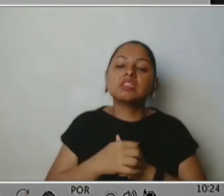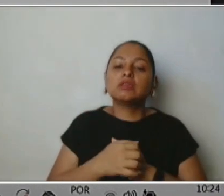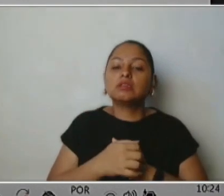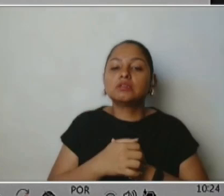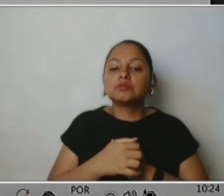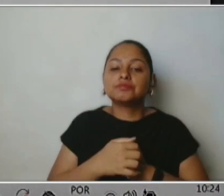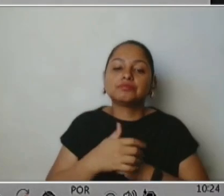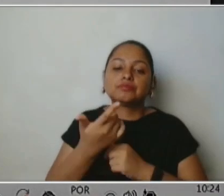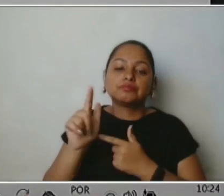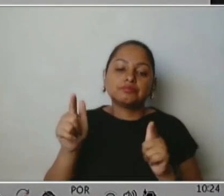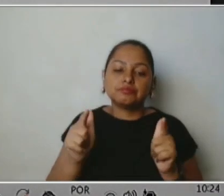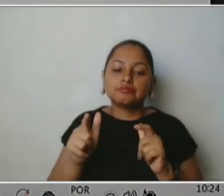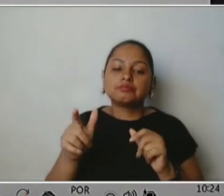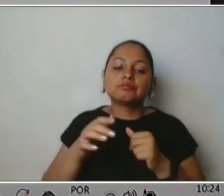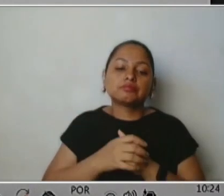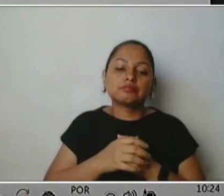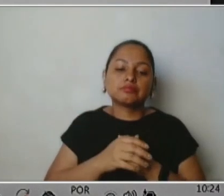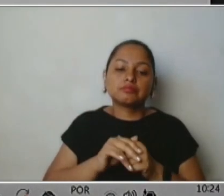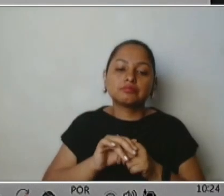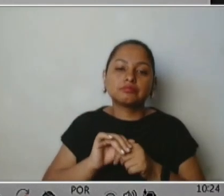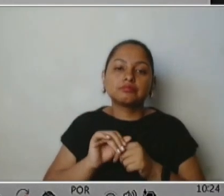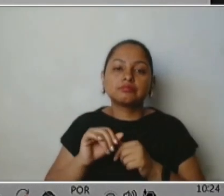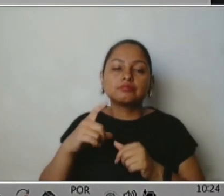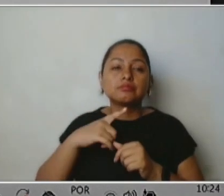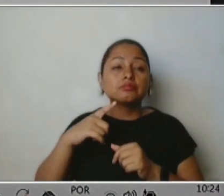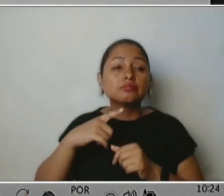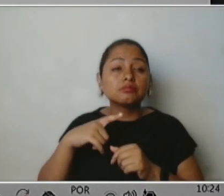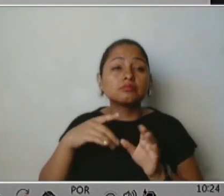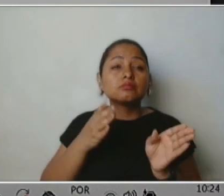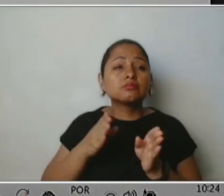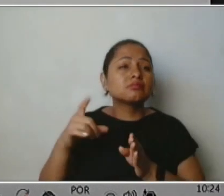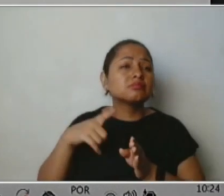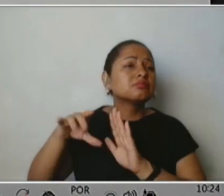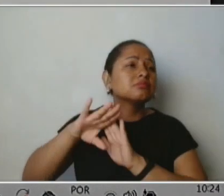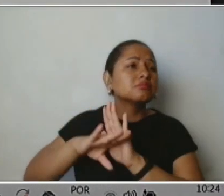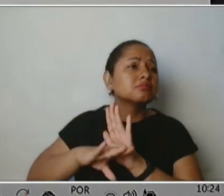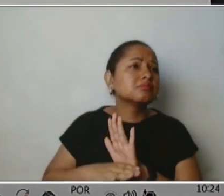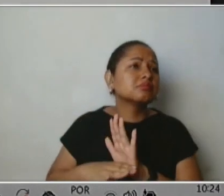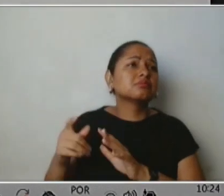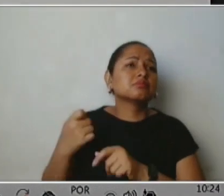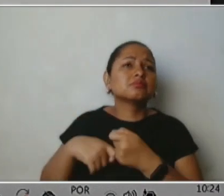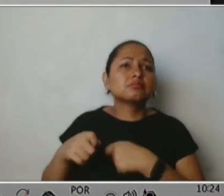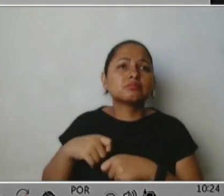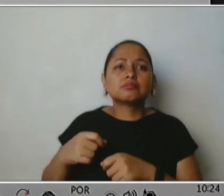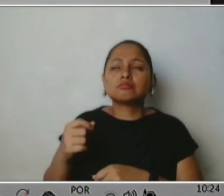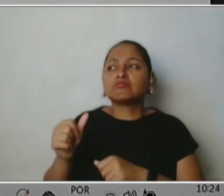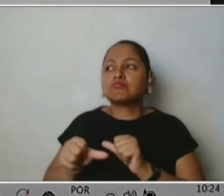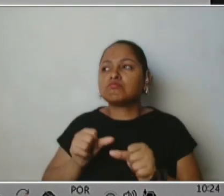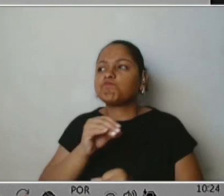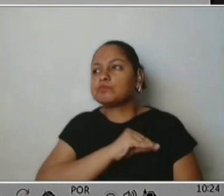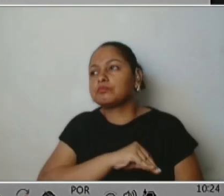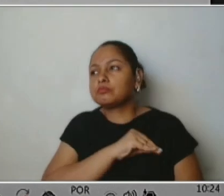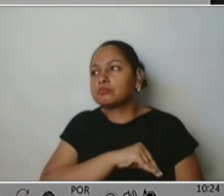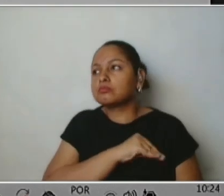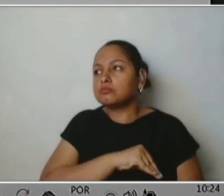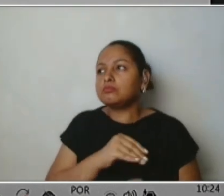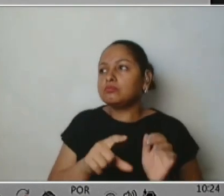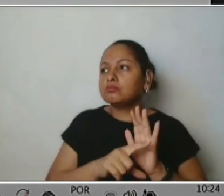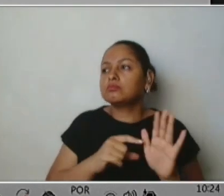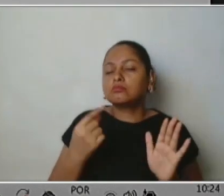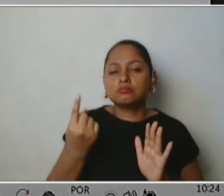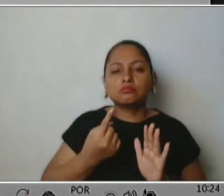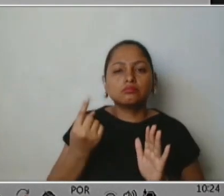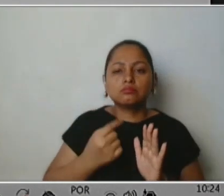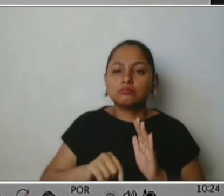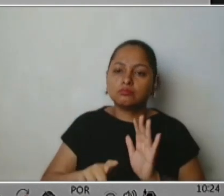decorrendo da promoção adicional por tempo de serviço e da programação de reajuste salarial. Parágrafo único. Na lei